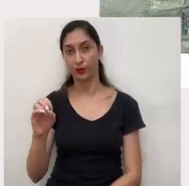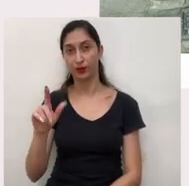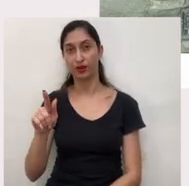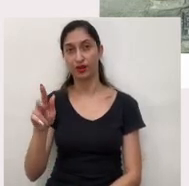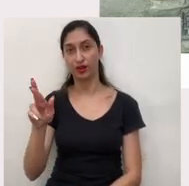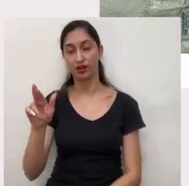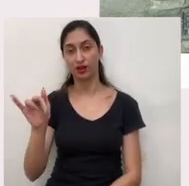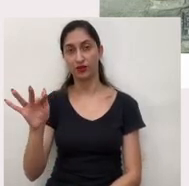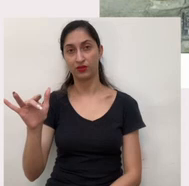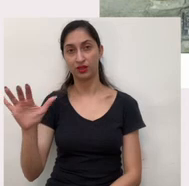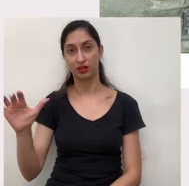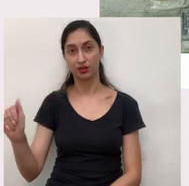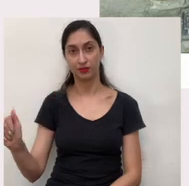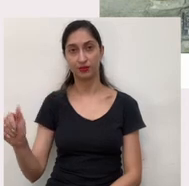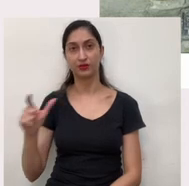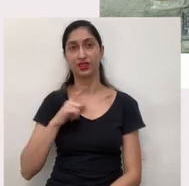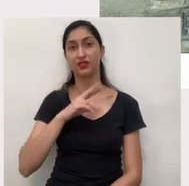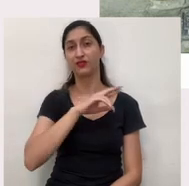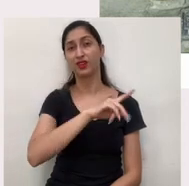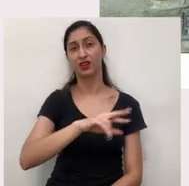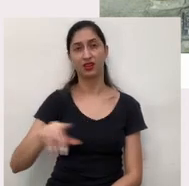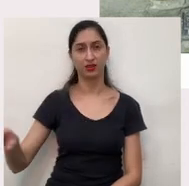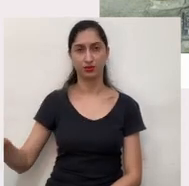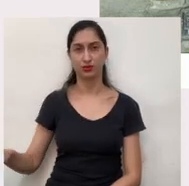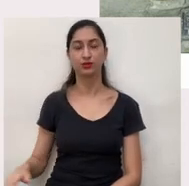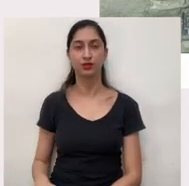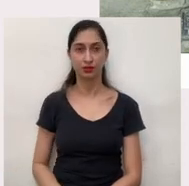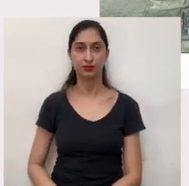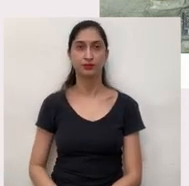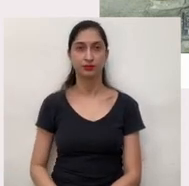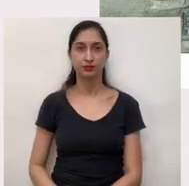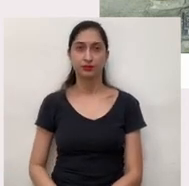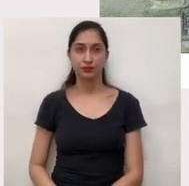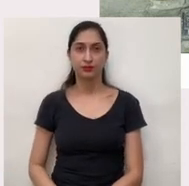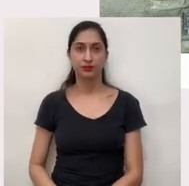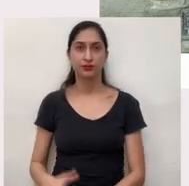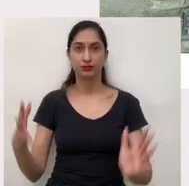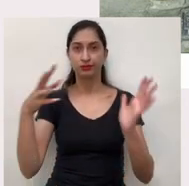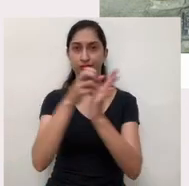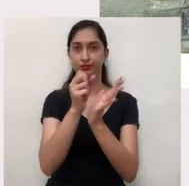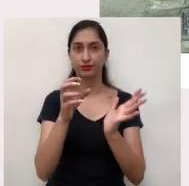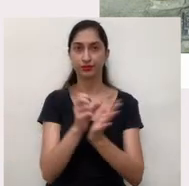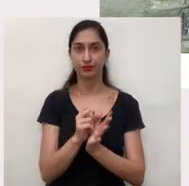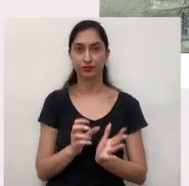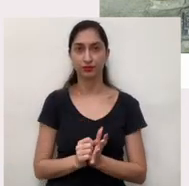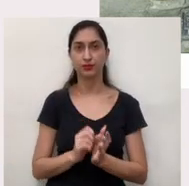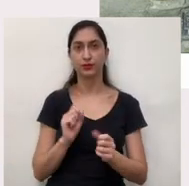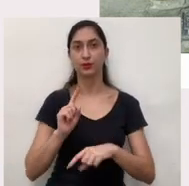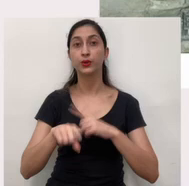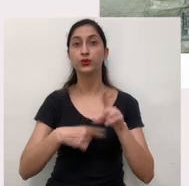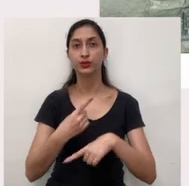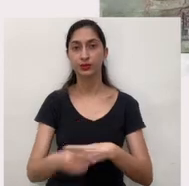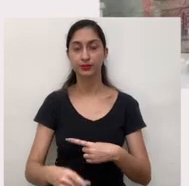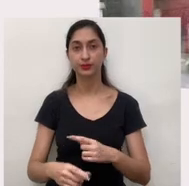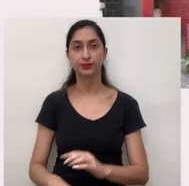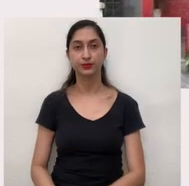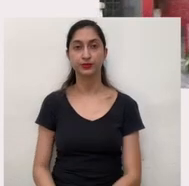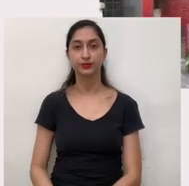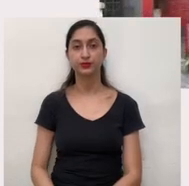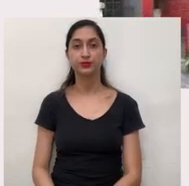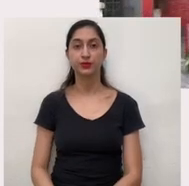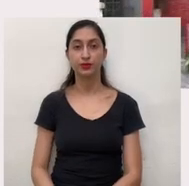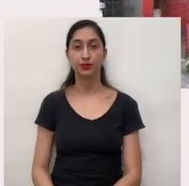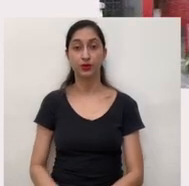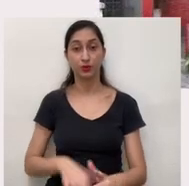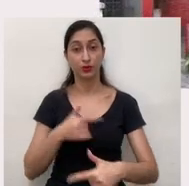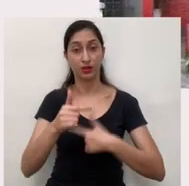enfim, são diversos exercícios assim, né, dessa catalogação, pode passar. E aí, no trabalho